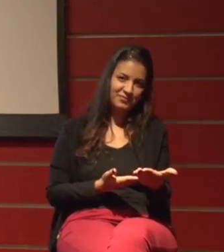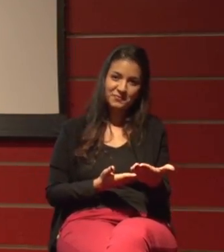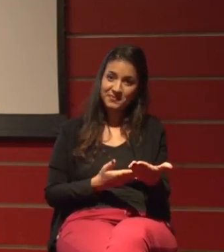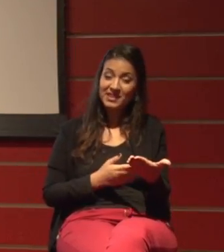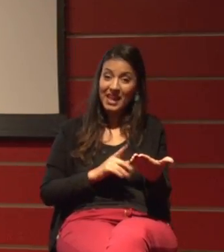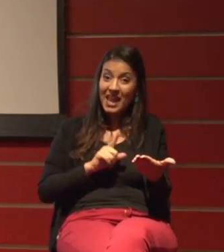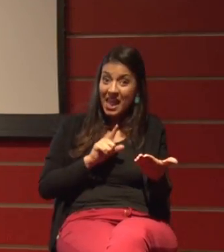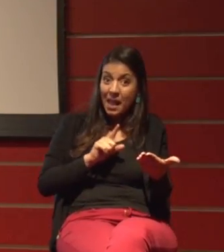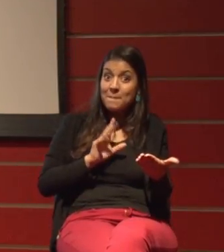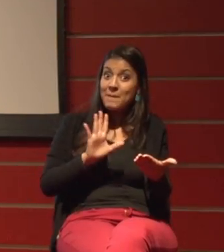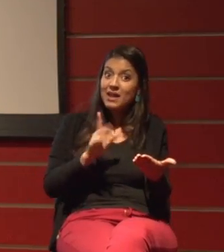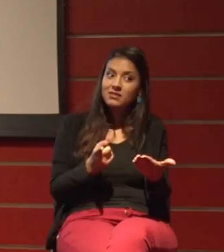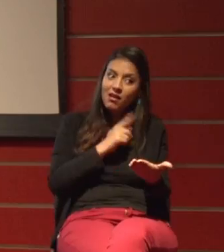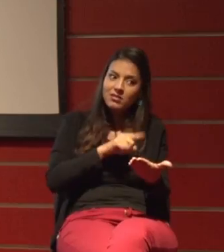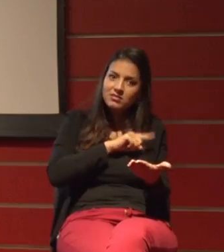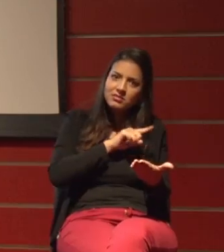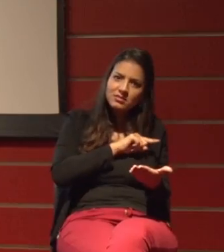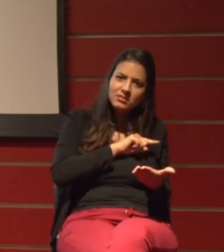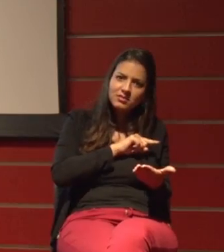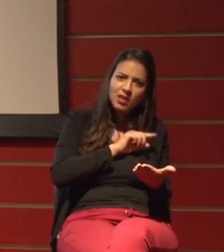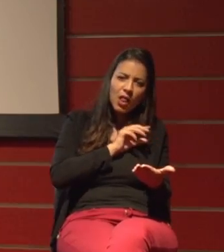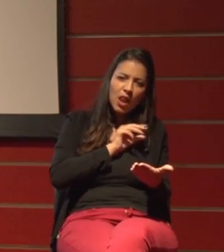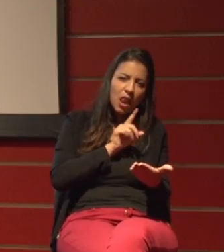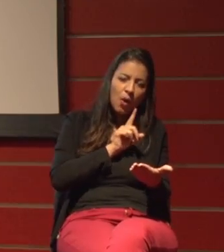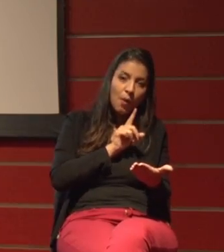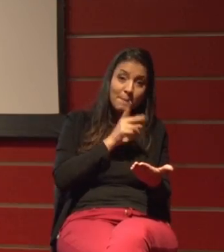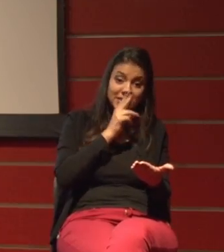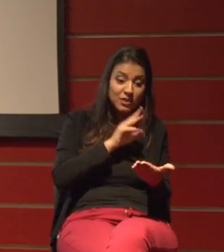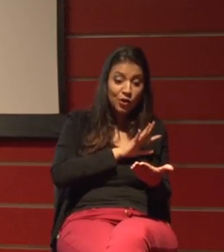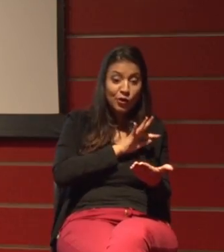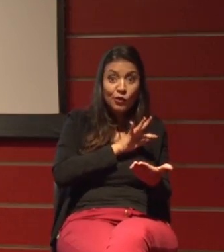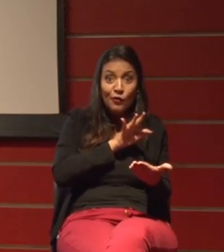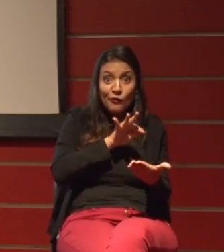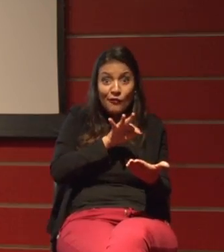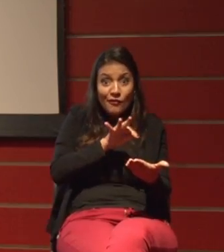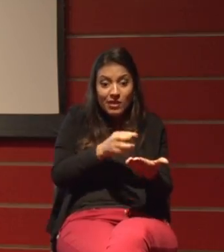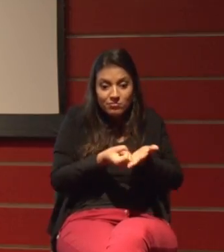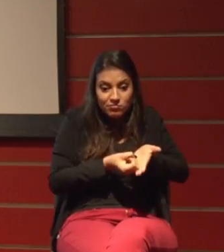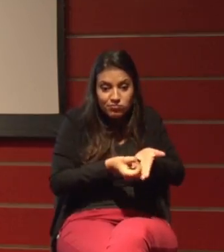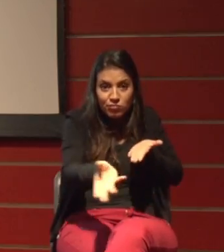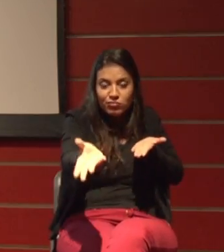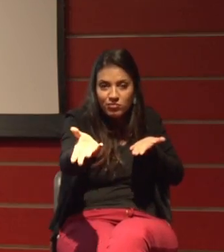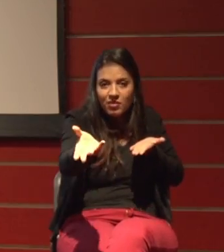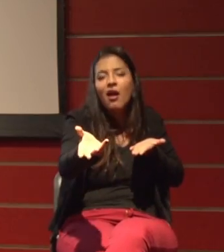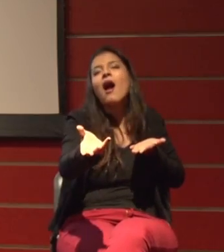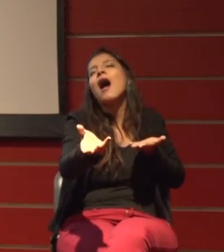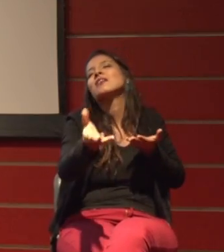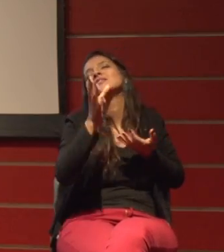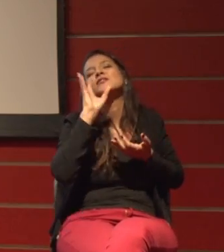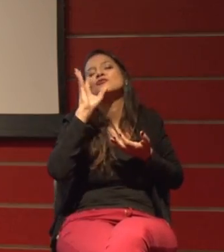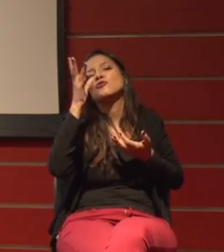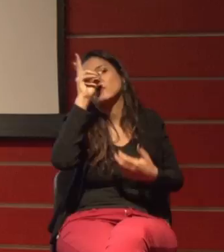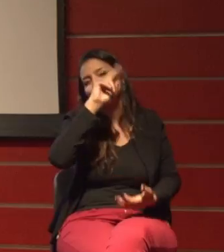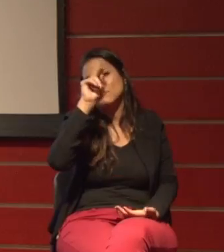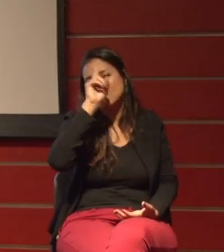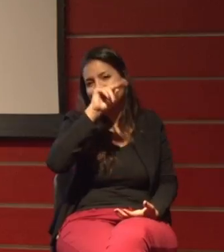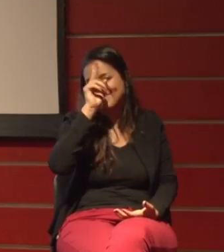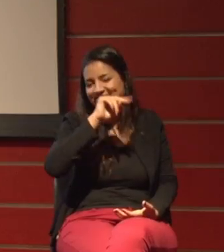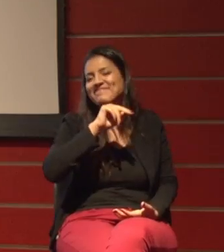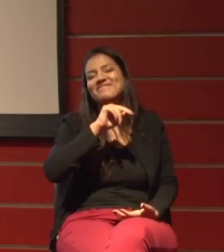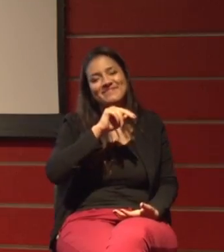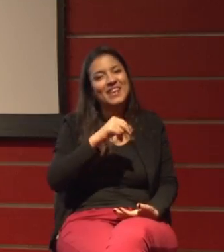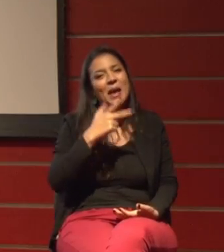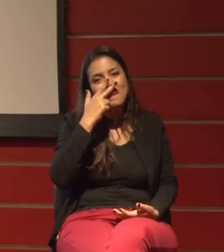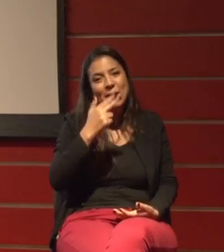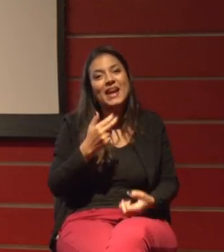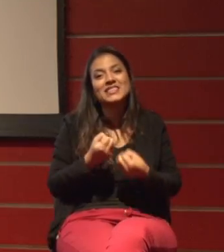ele não tocou no assunto mas na hora em que ele joga aquele elemento que decide essa história né ele ele é como